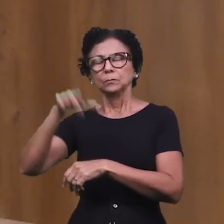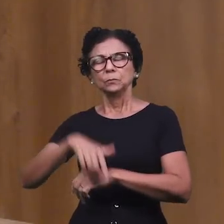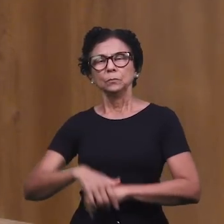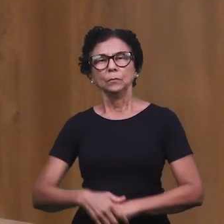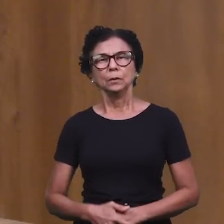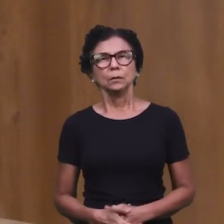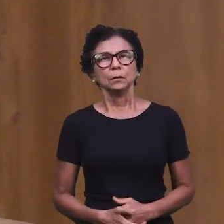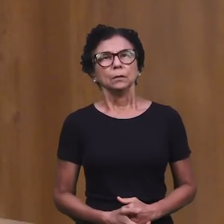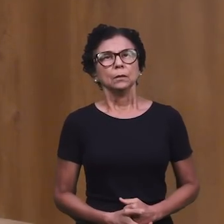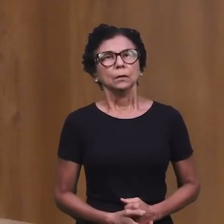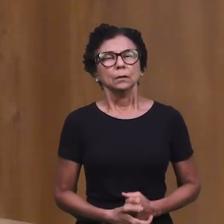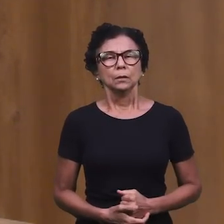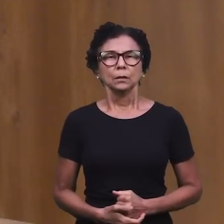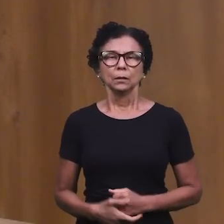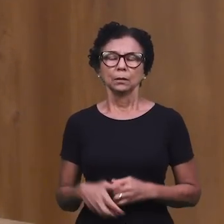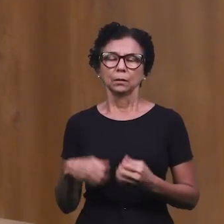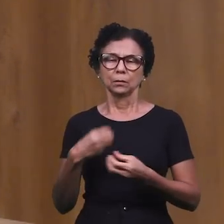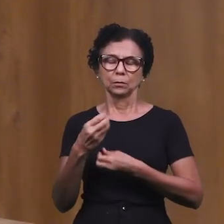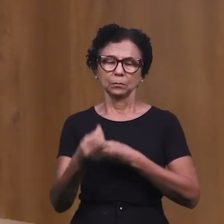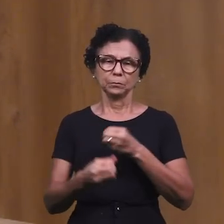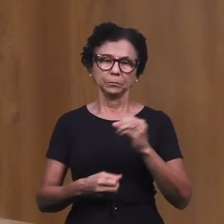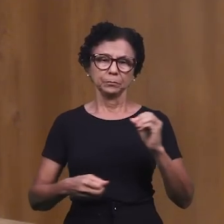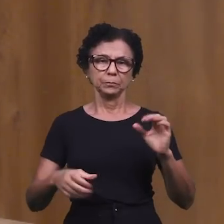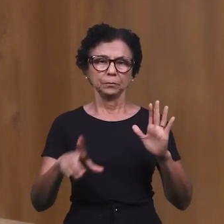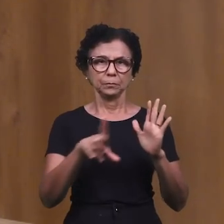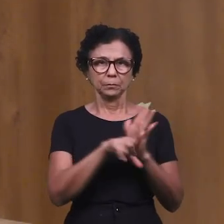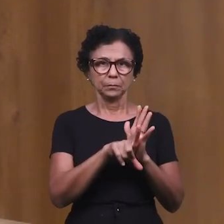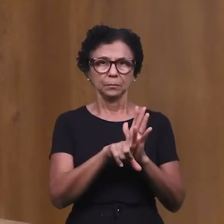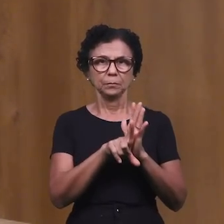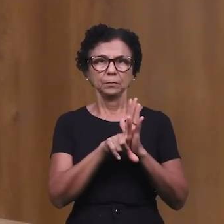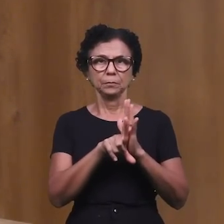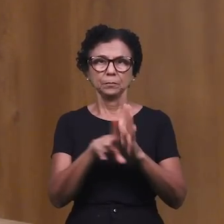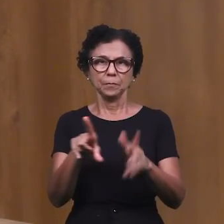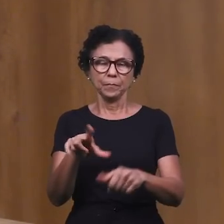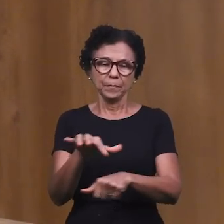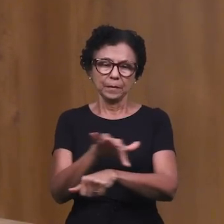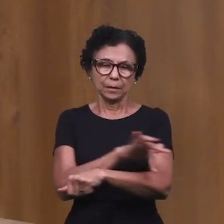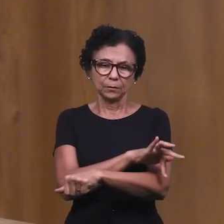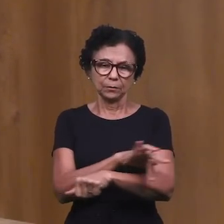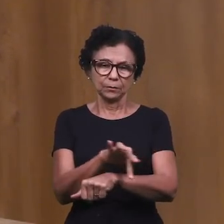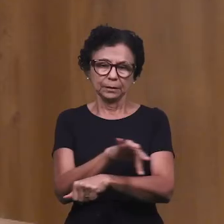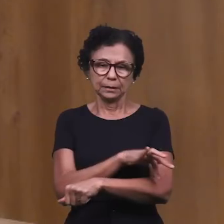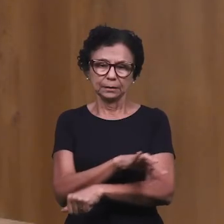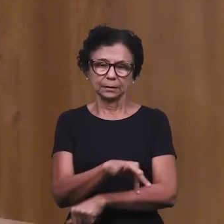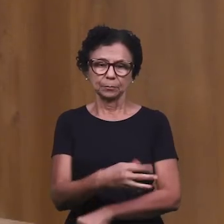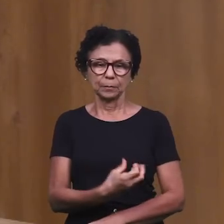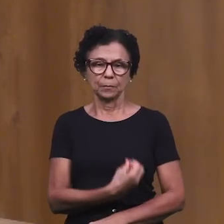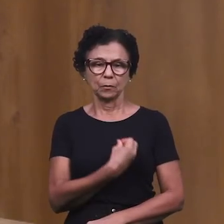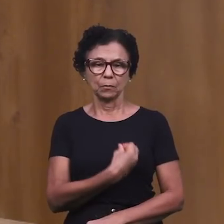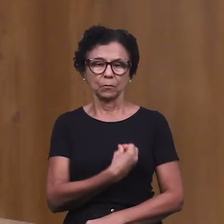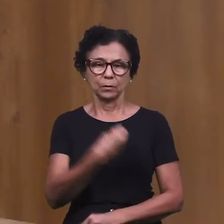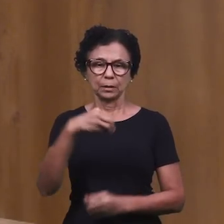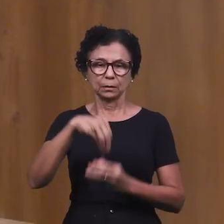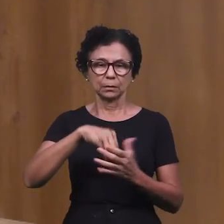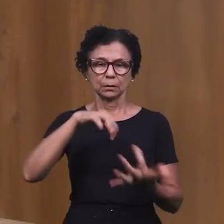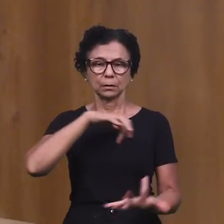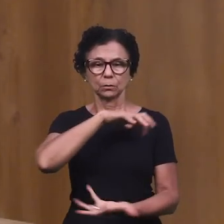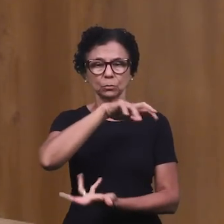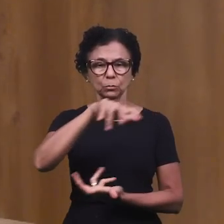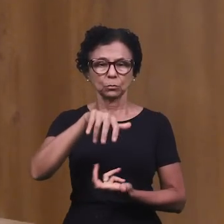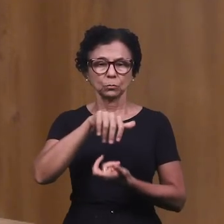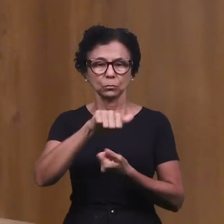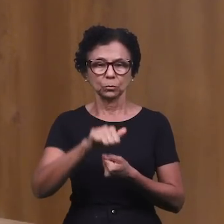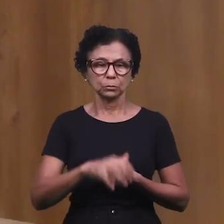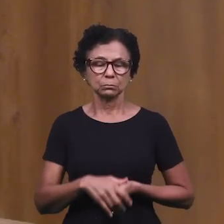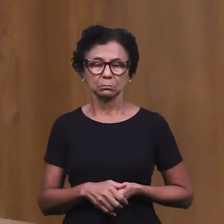as leis físicas, para a vida, a existência da vida no nosso planeta, nós podemos dizer que é isso que a ciência não